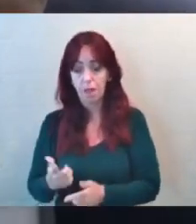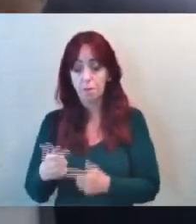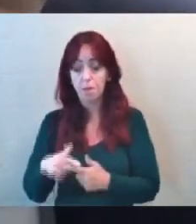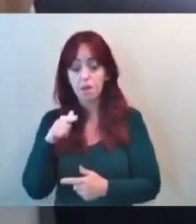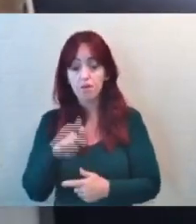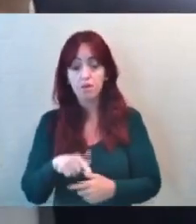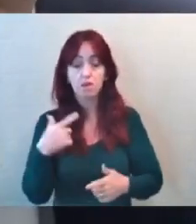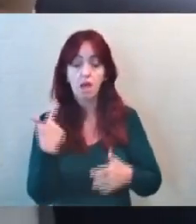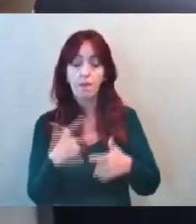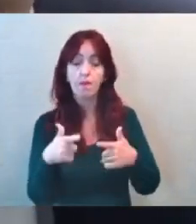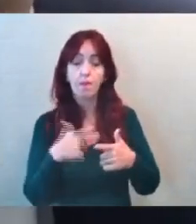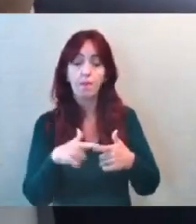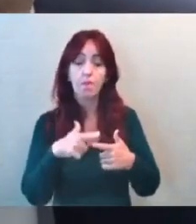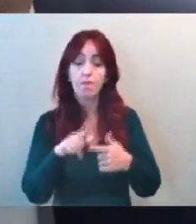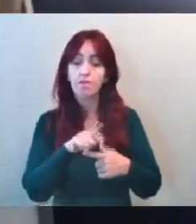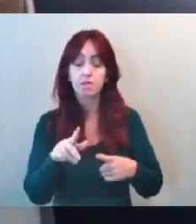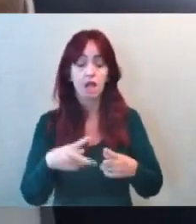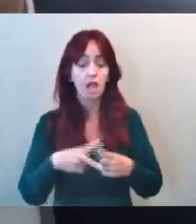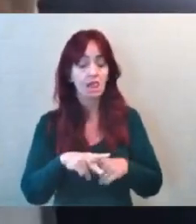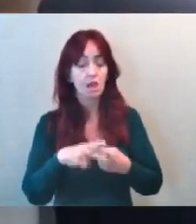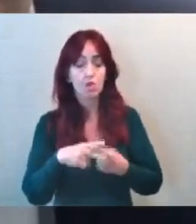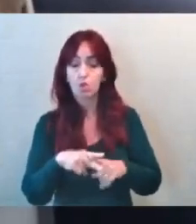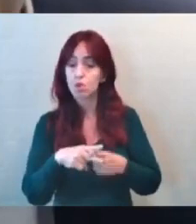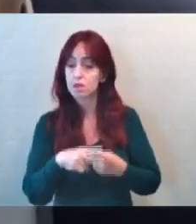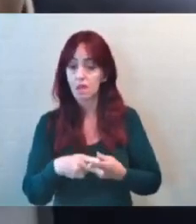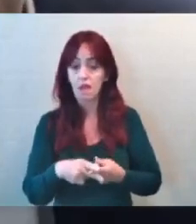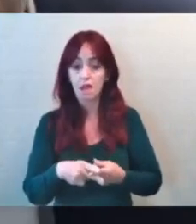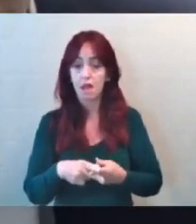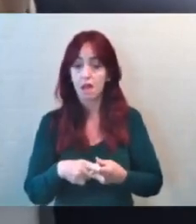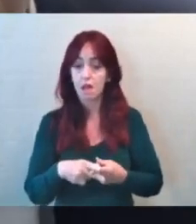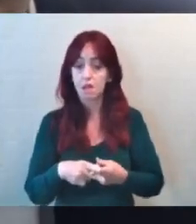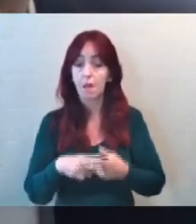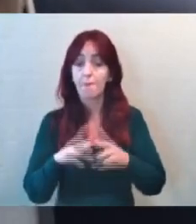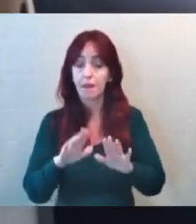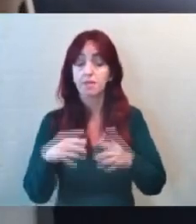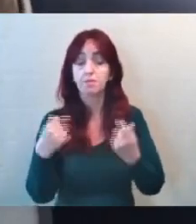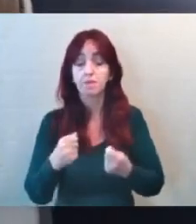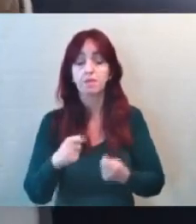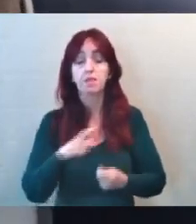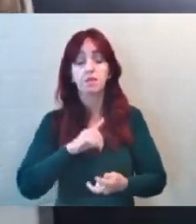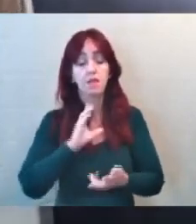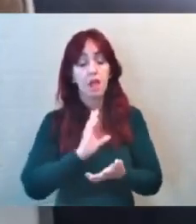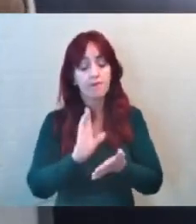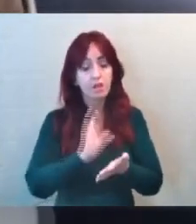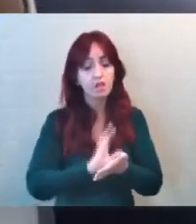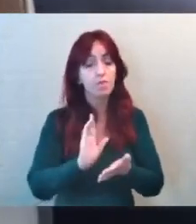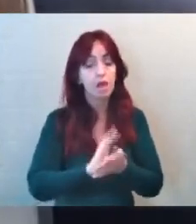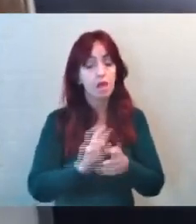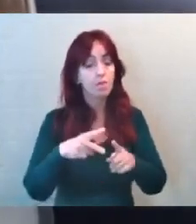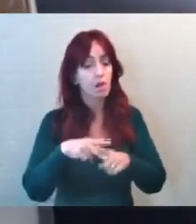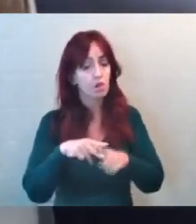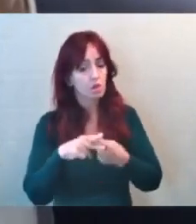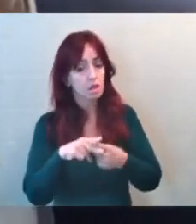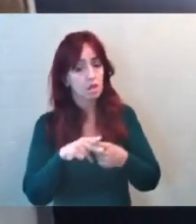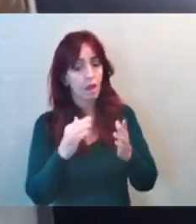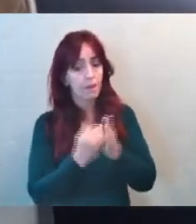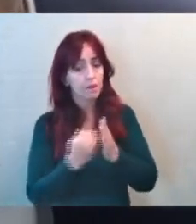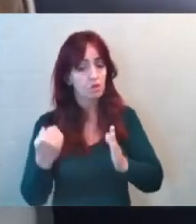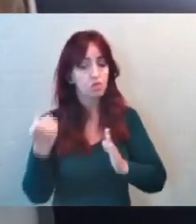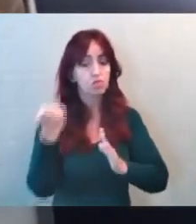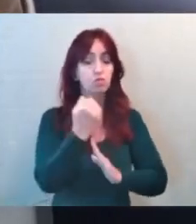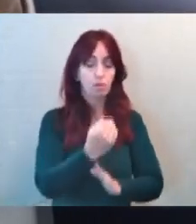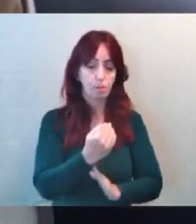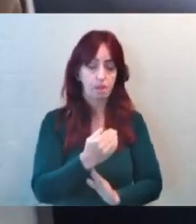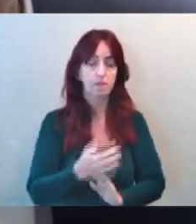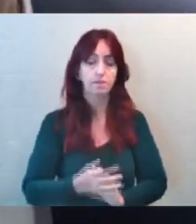situação sem o investimento que nós estamos fazendo para superar o passivo que foi acumulado ao longo